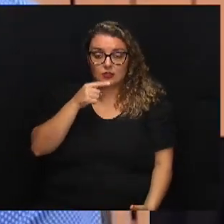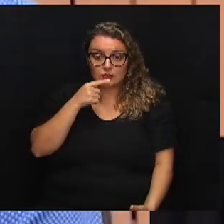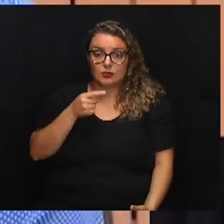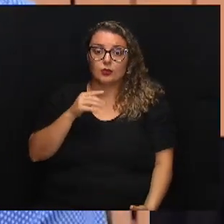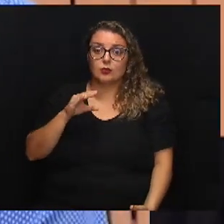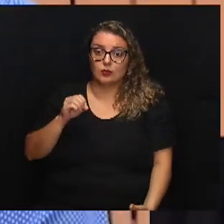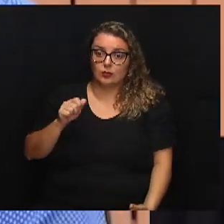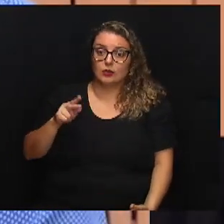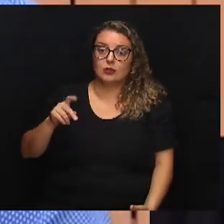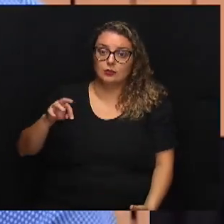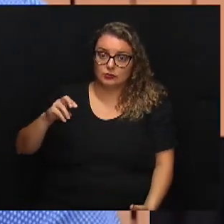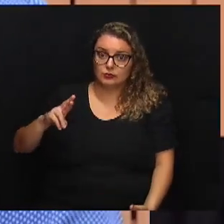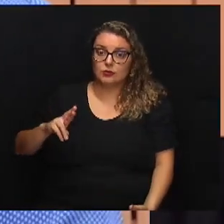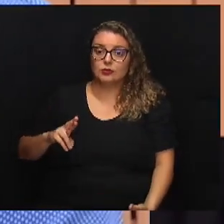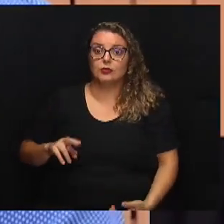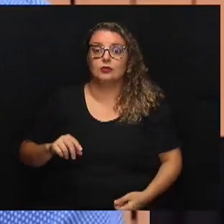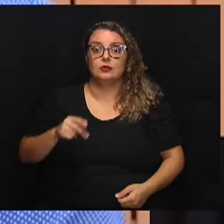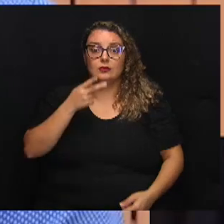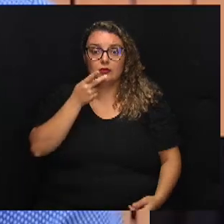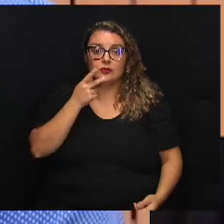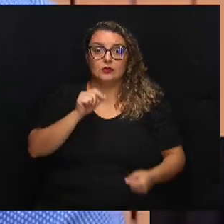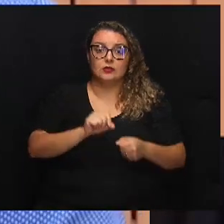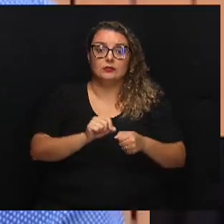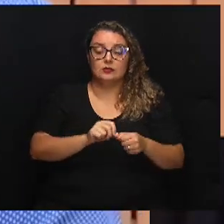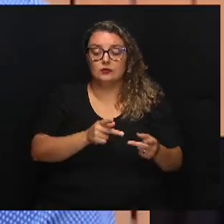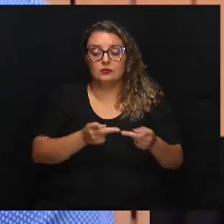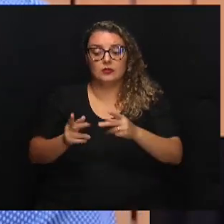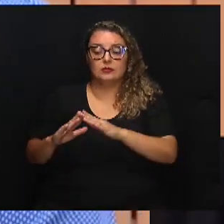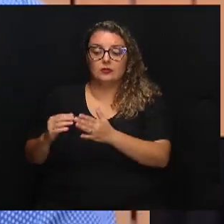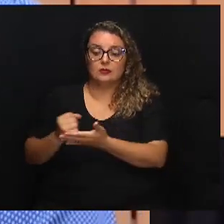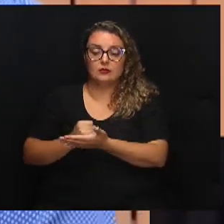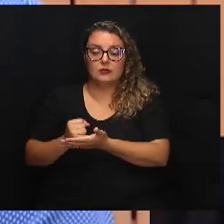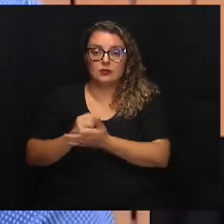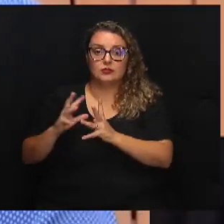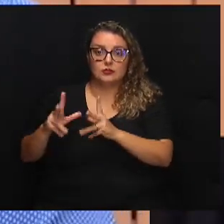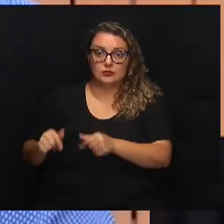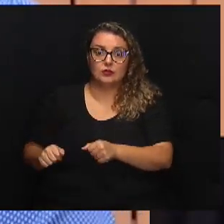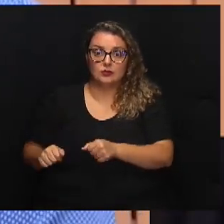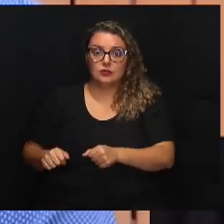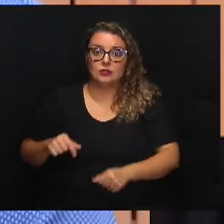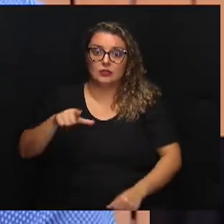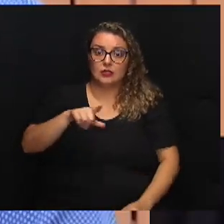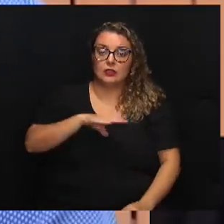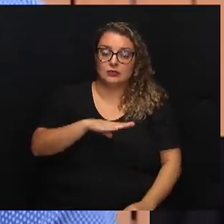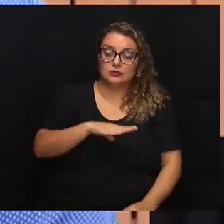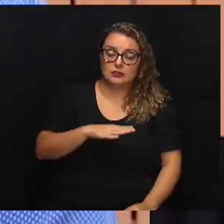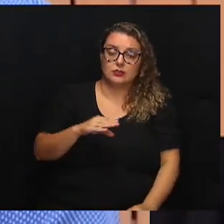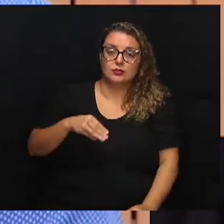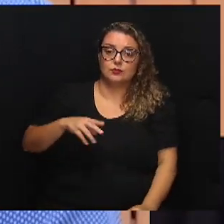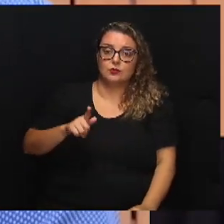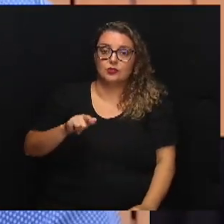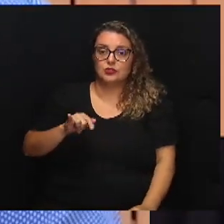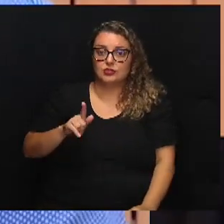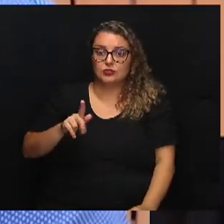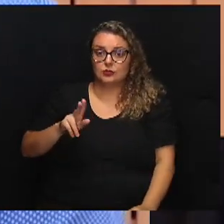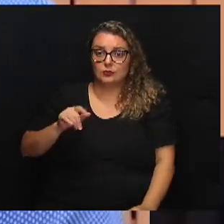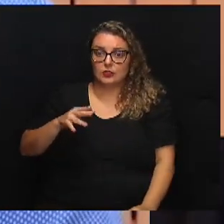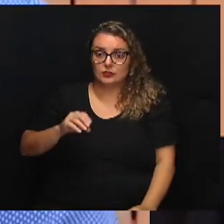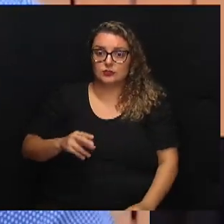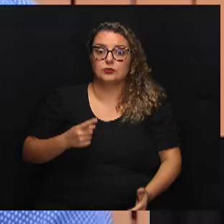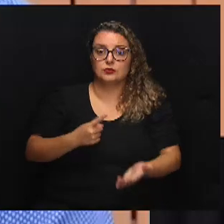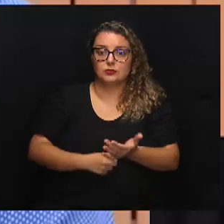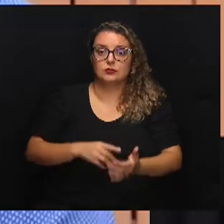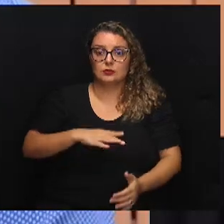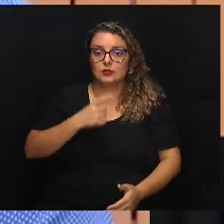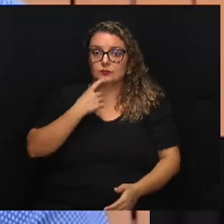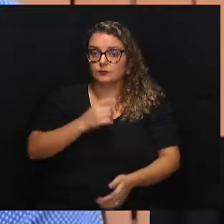comenta sobre a visita feita à Farmácia de Todos em Mogi Guaçu e os compromissos com Campinas. Entrar num corredor com